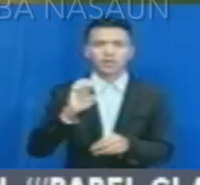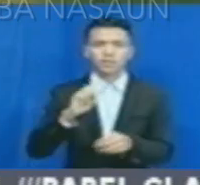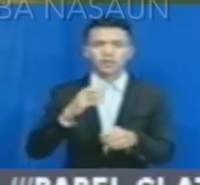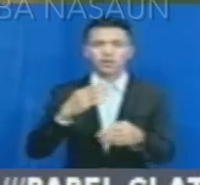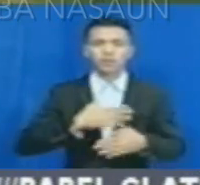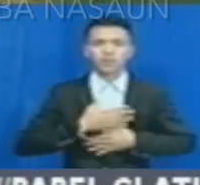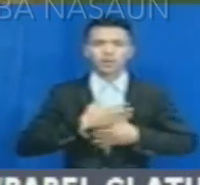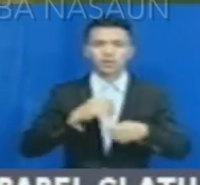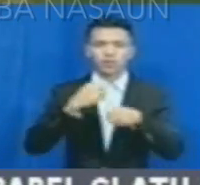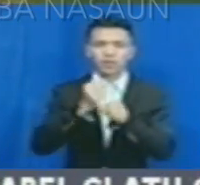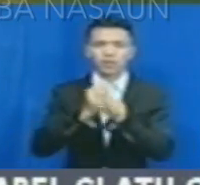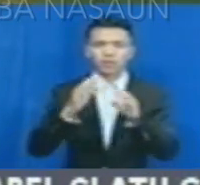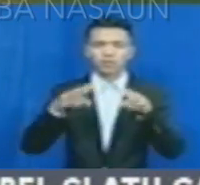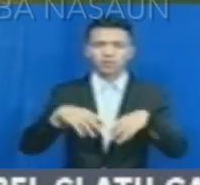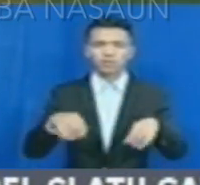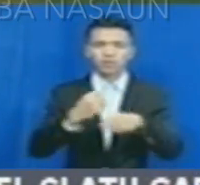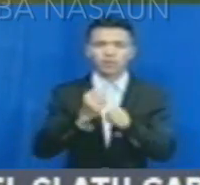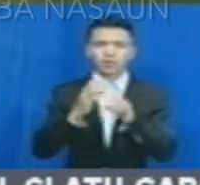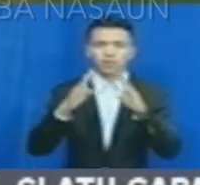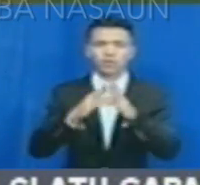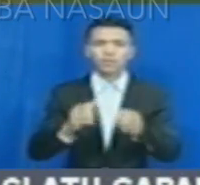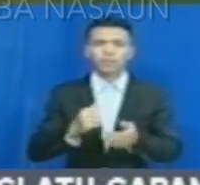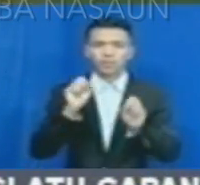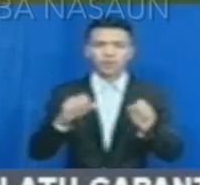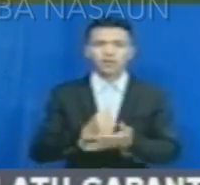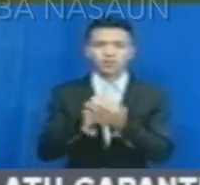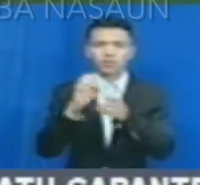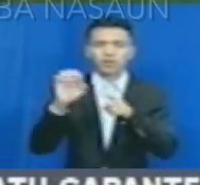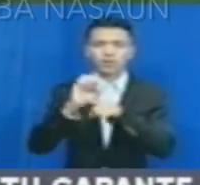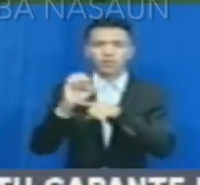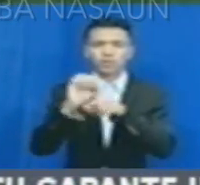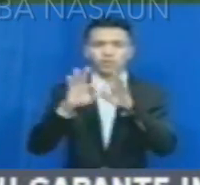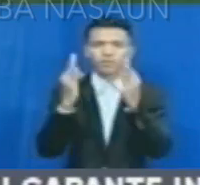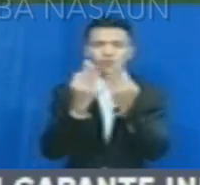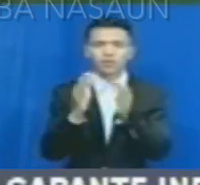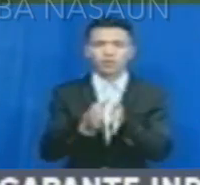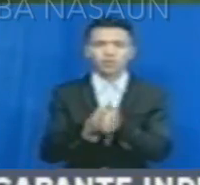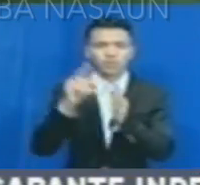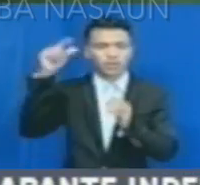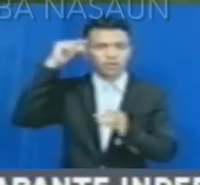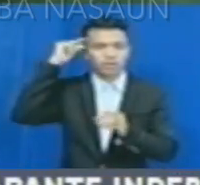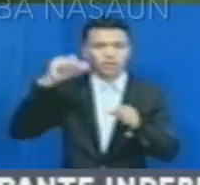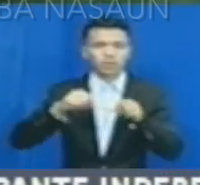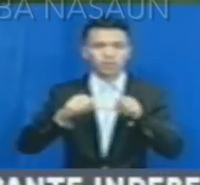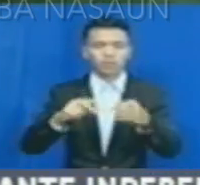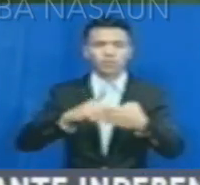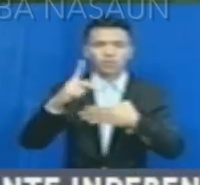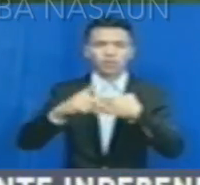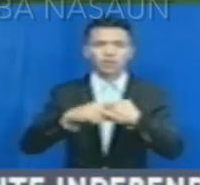de Obra bele resolve necessidade de família Nian. Também é russo ato governo bele continua programa